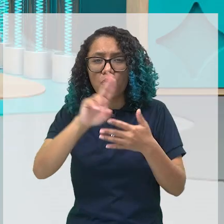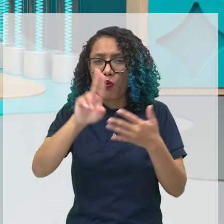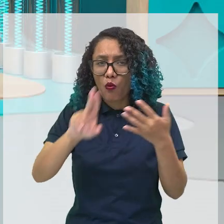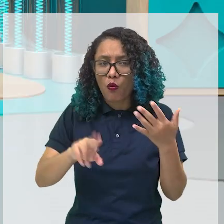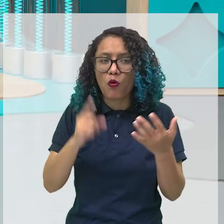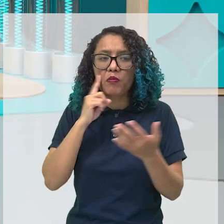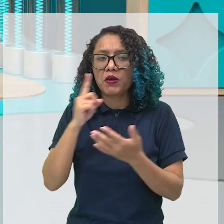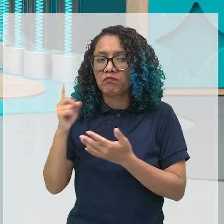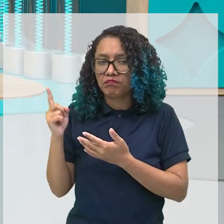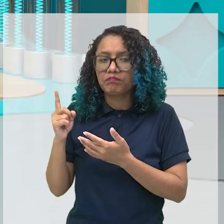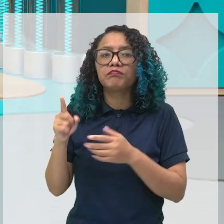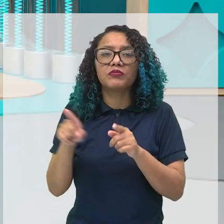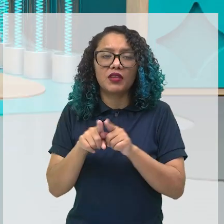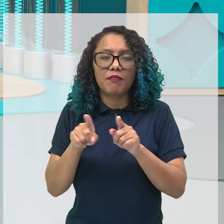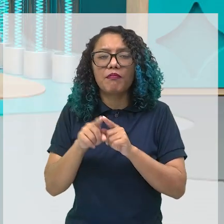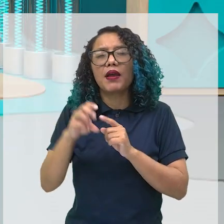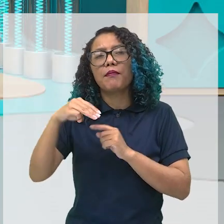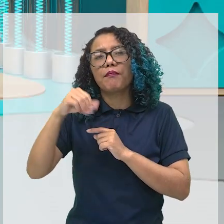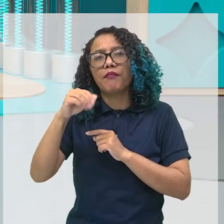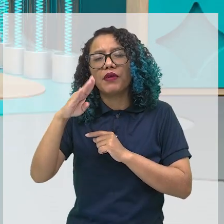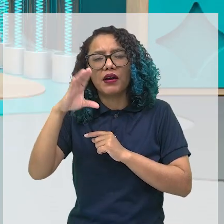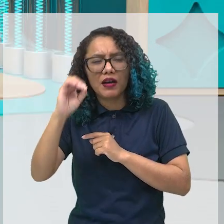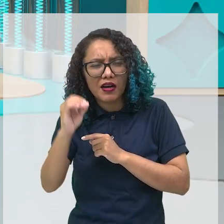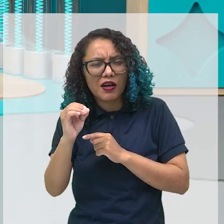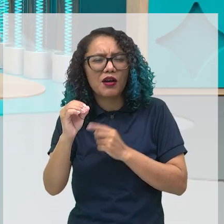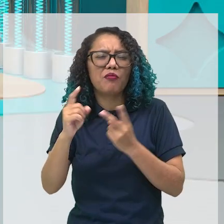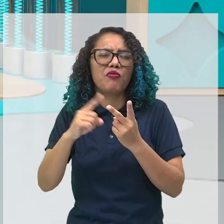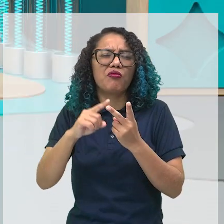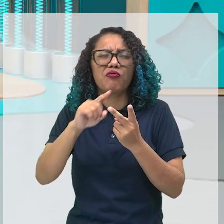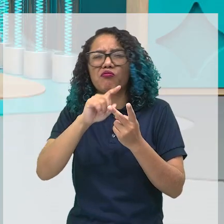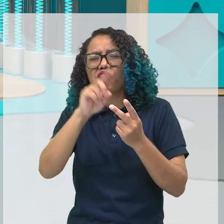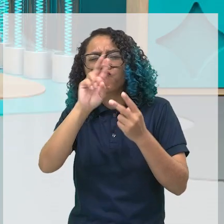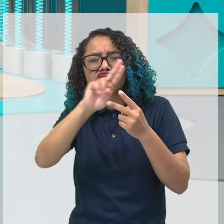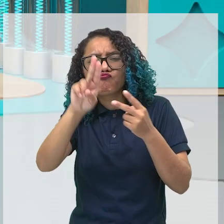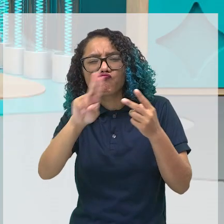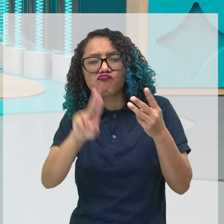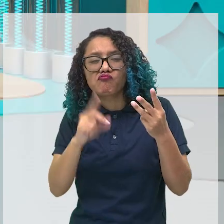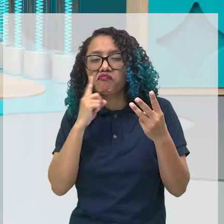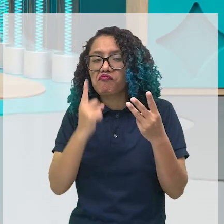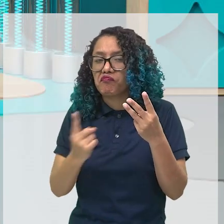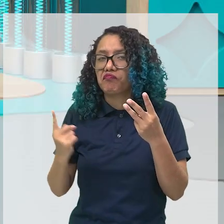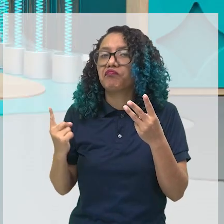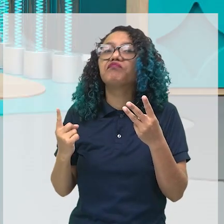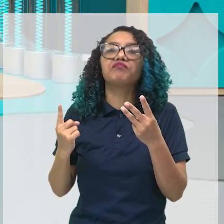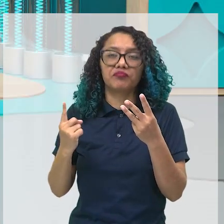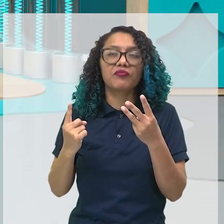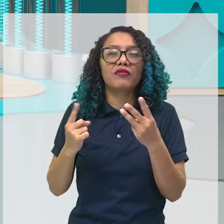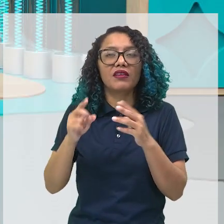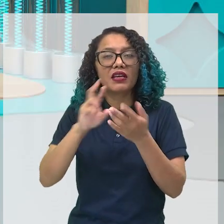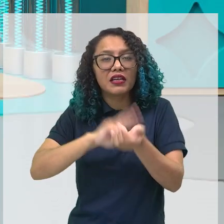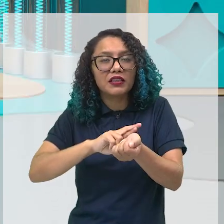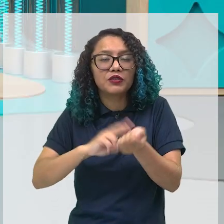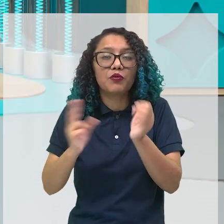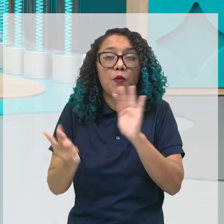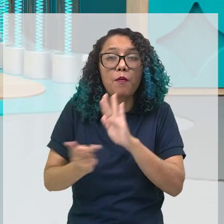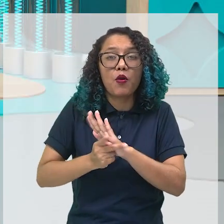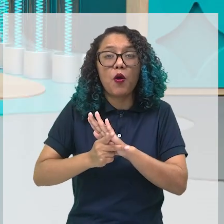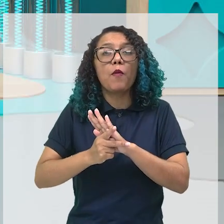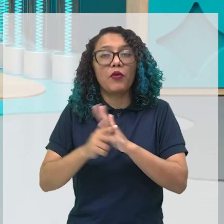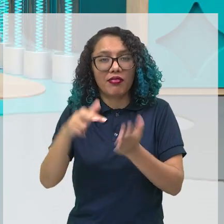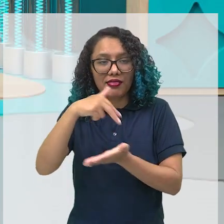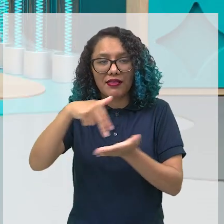né, há o mambo, o guancacó e o cha-cha-cha. São todos ritmos aí da salsa. Vale a